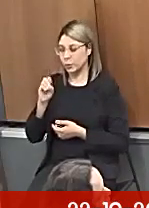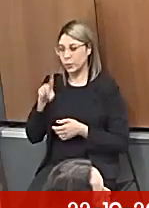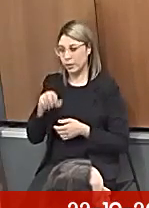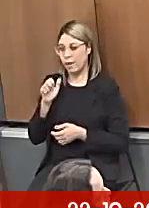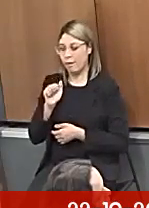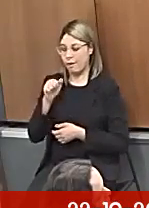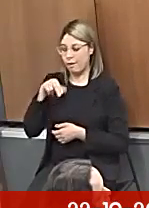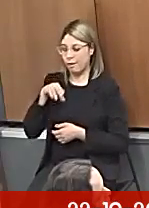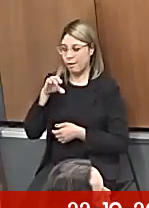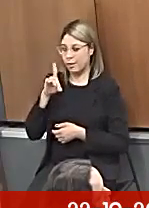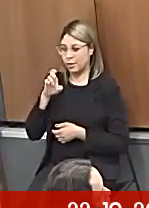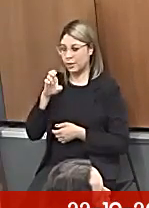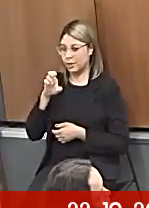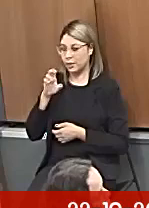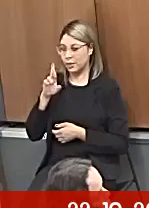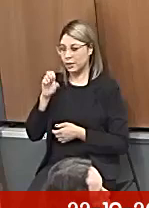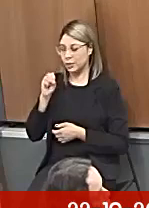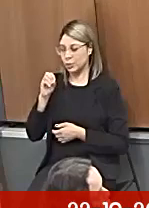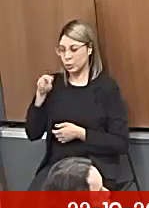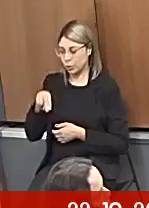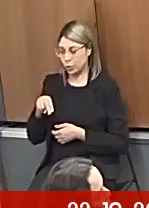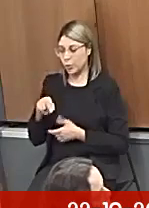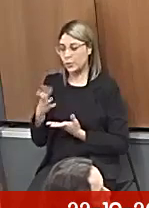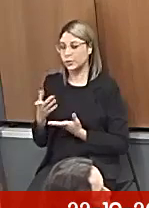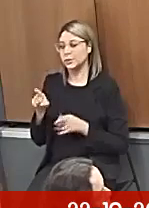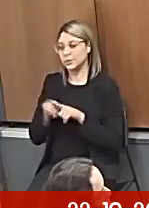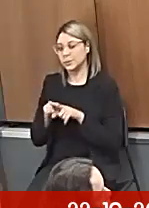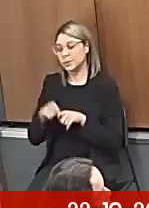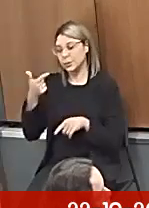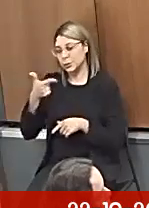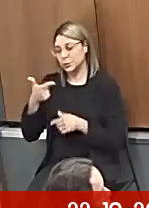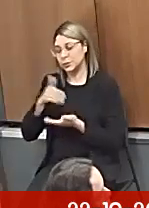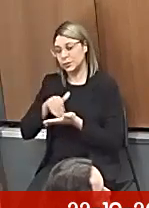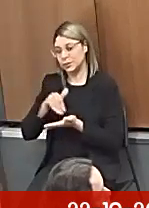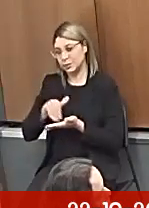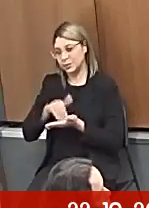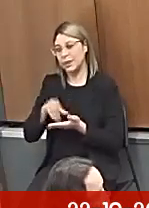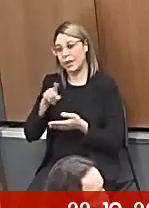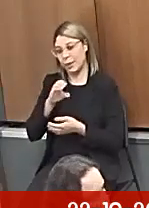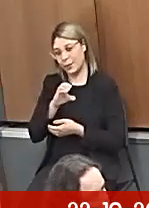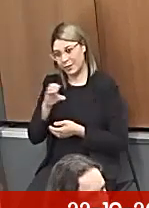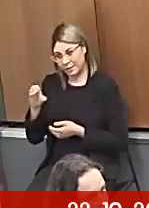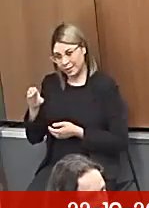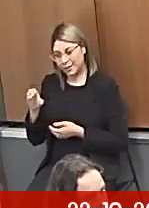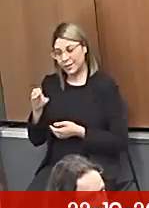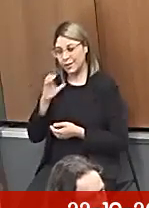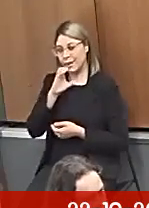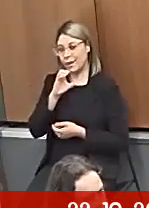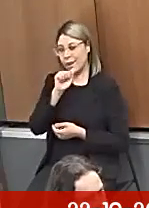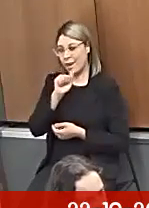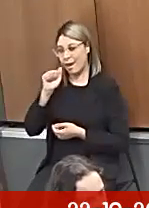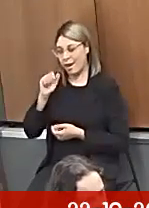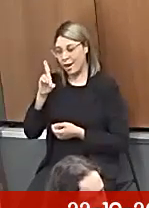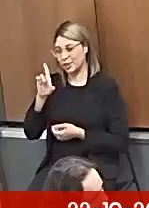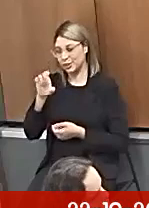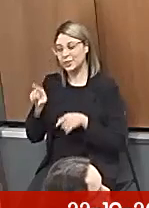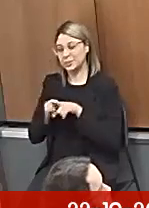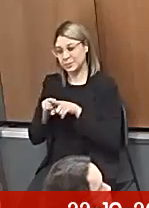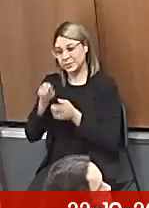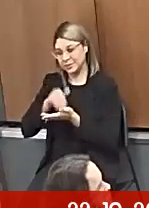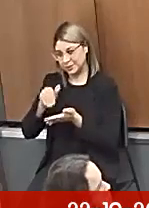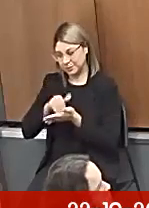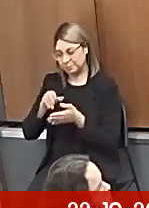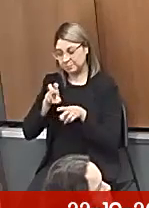Anderson Coelho, né? O nosso segundo secretário, além de coordenador, né, da CAAD, ele é nosso secretário da